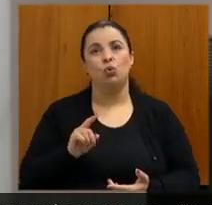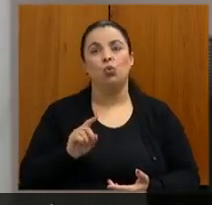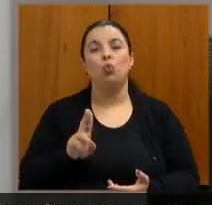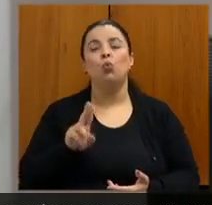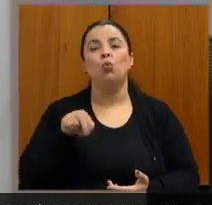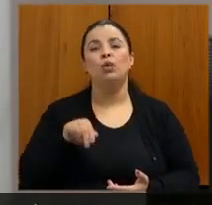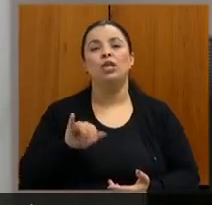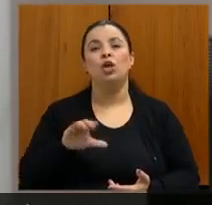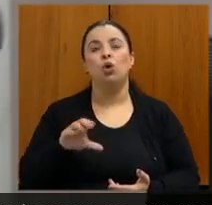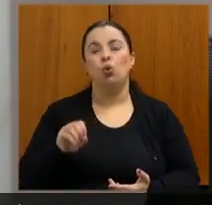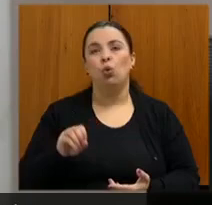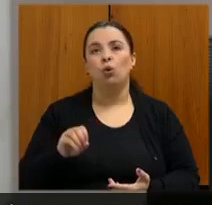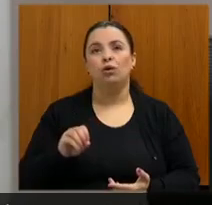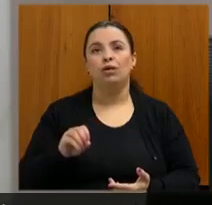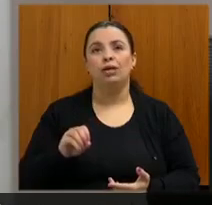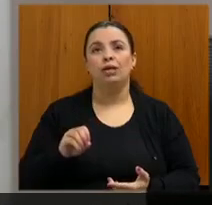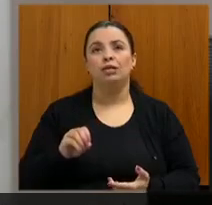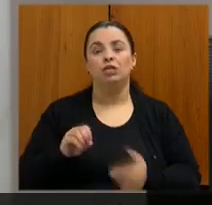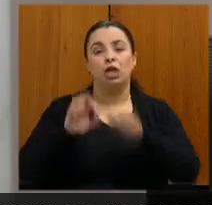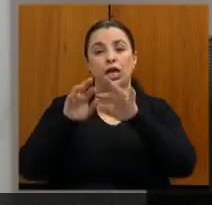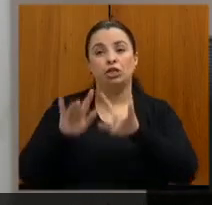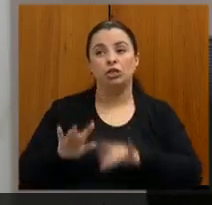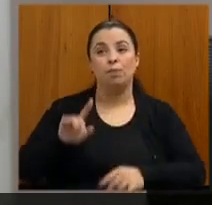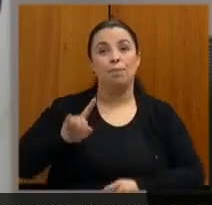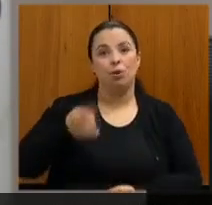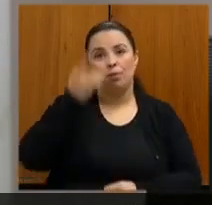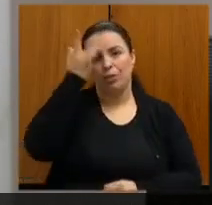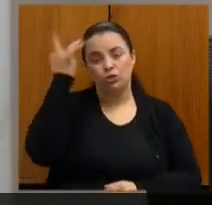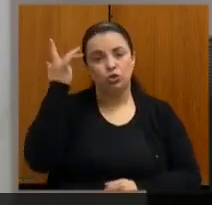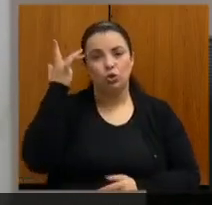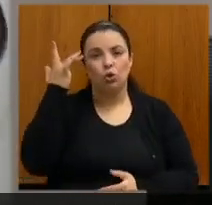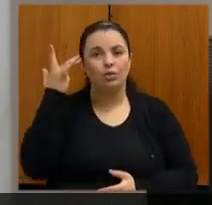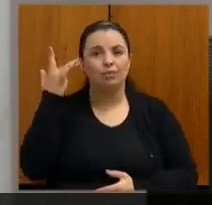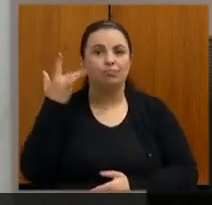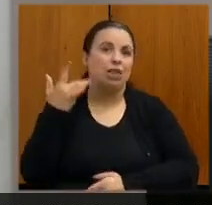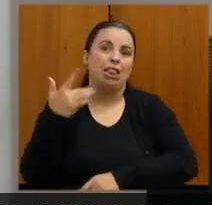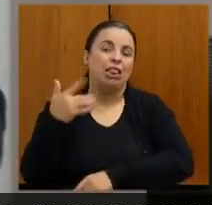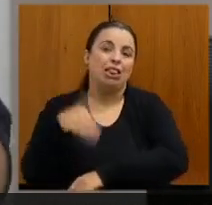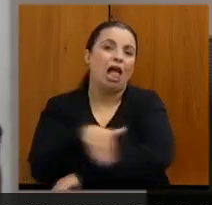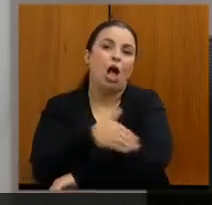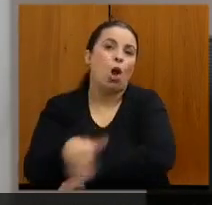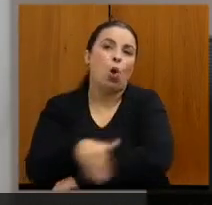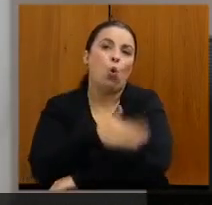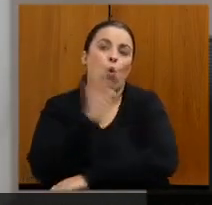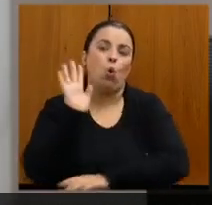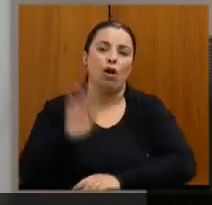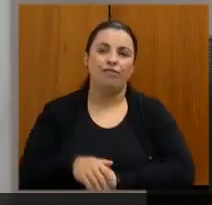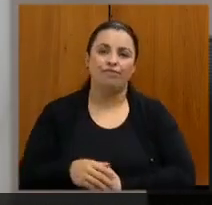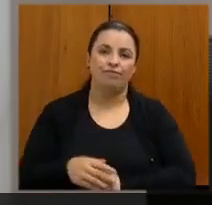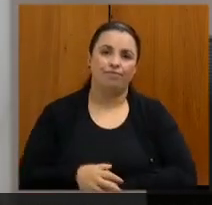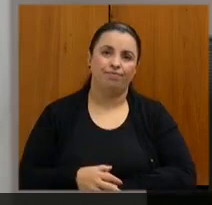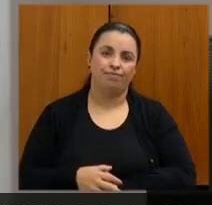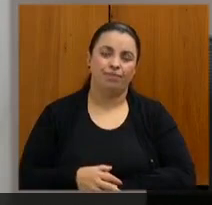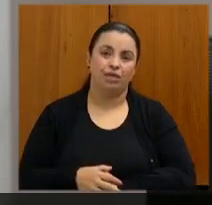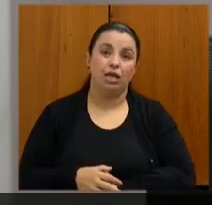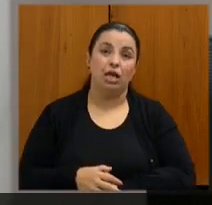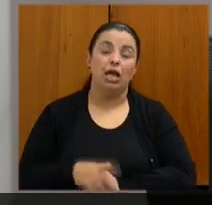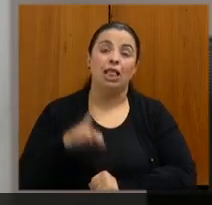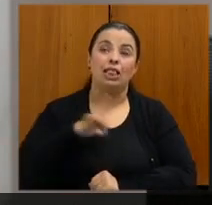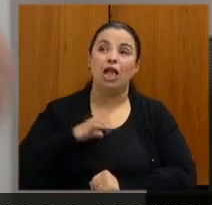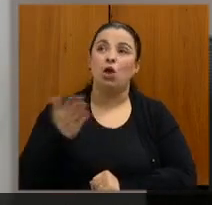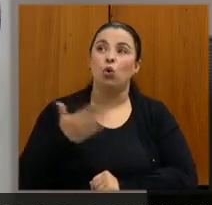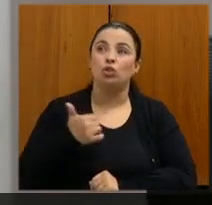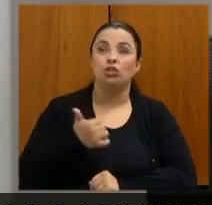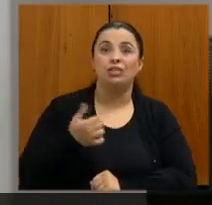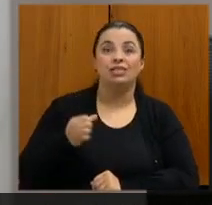9 mil pessoas em situação de Rua Mal registrado que na verdade Belo Horizonte tem aproximadamente 16.000 pessoas em situação de